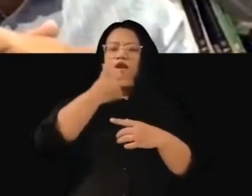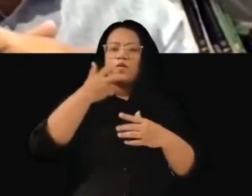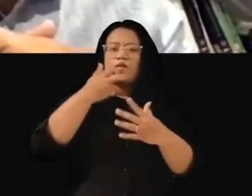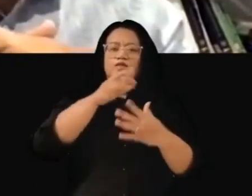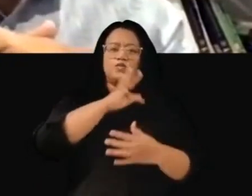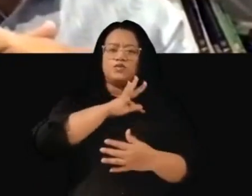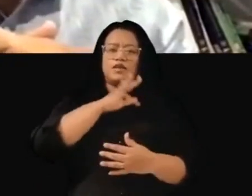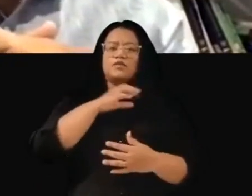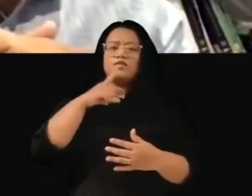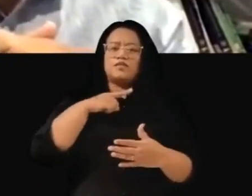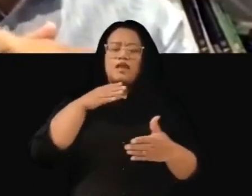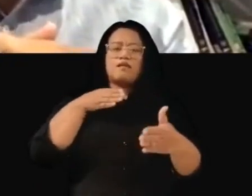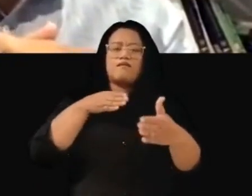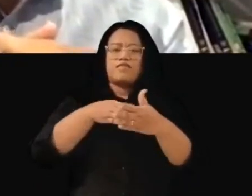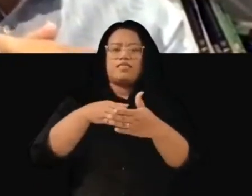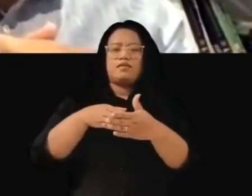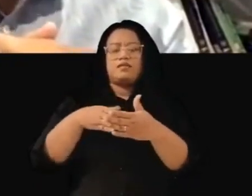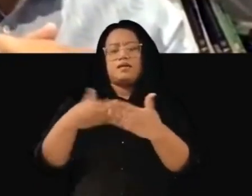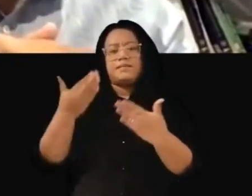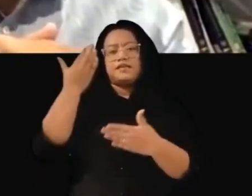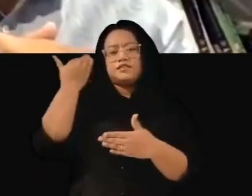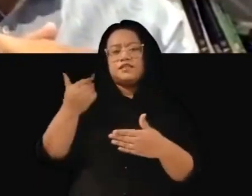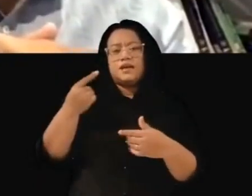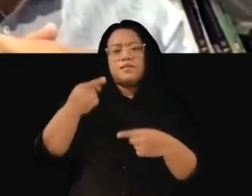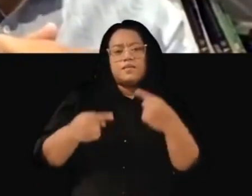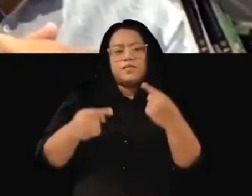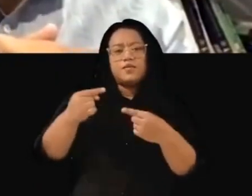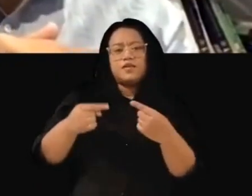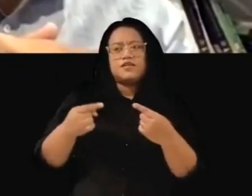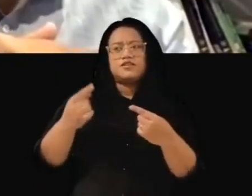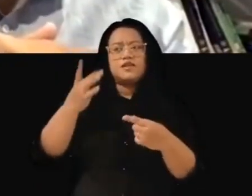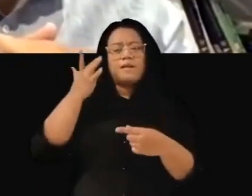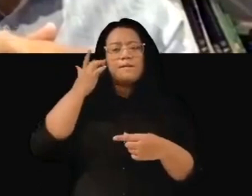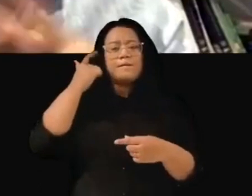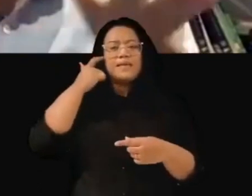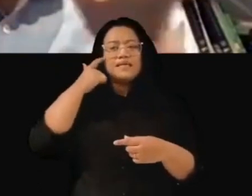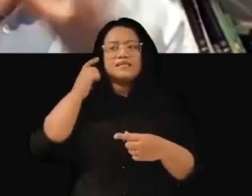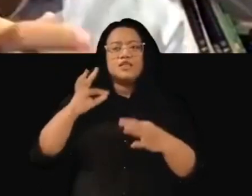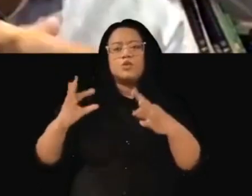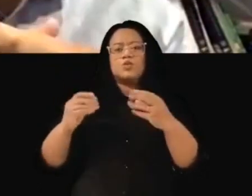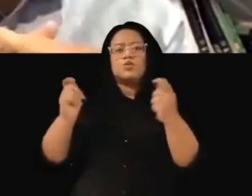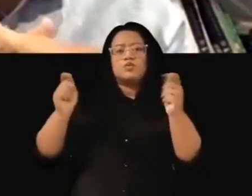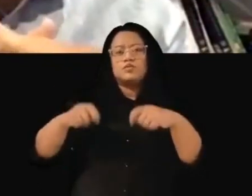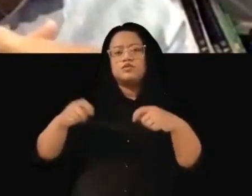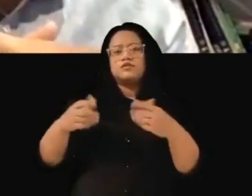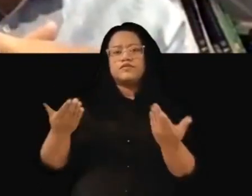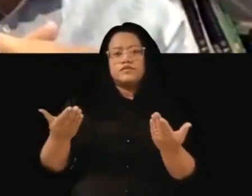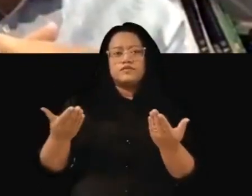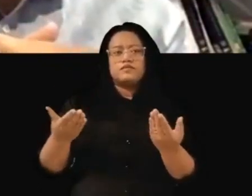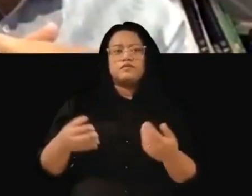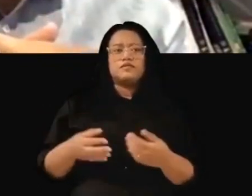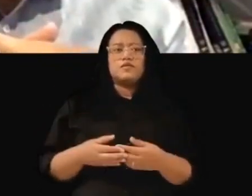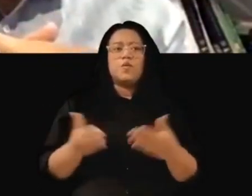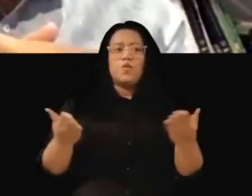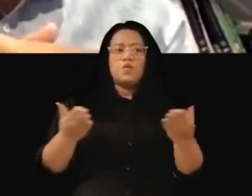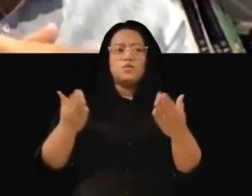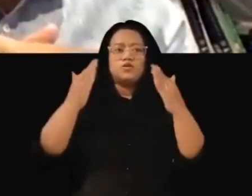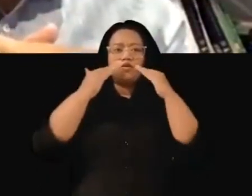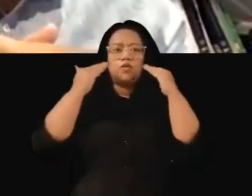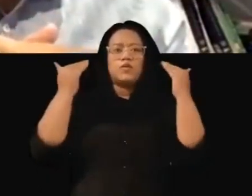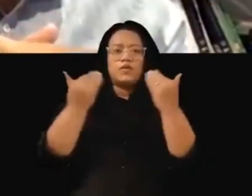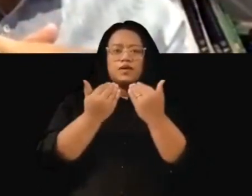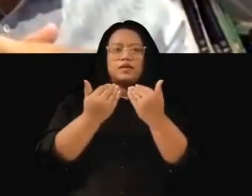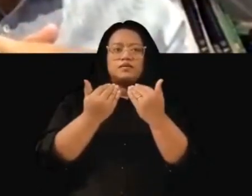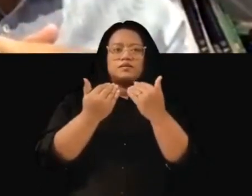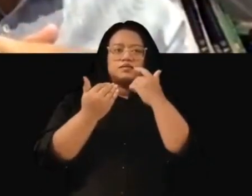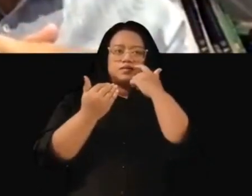gente sabe que na política, a política é a arte do possível, né? E o possível hoje é esse Congresso com essa maioria